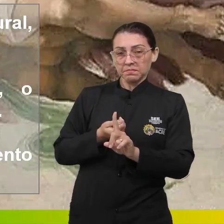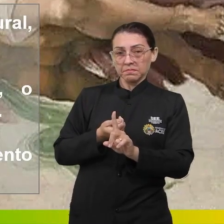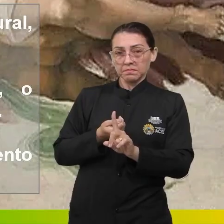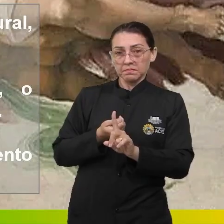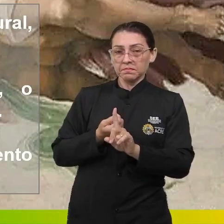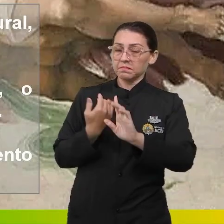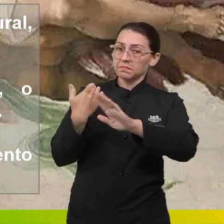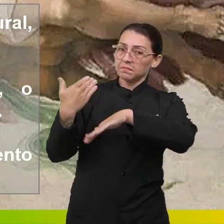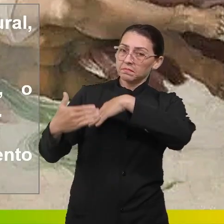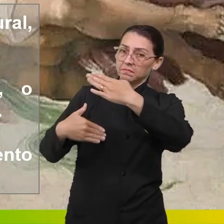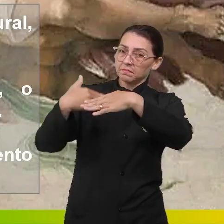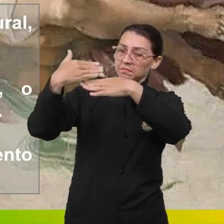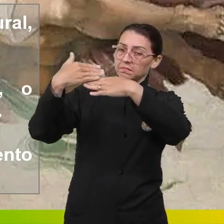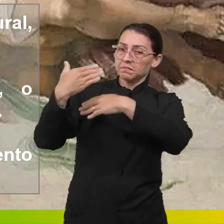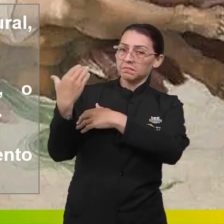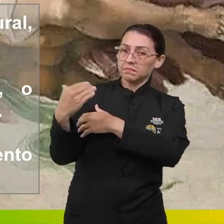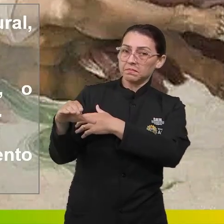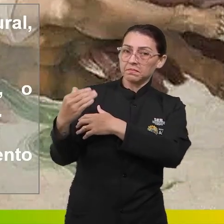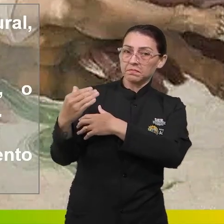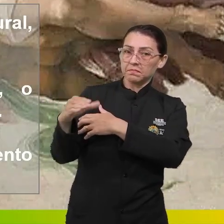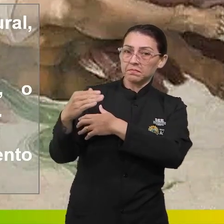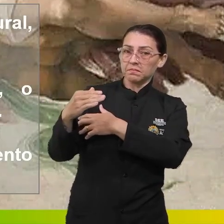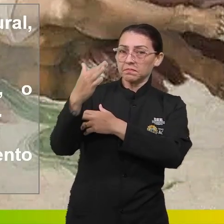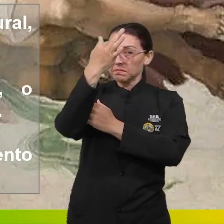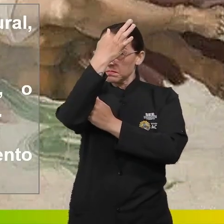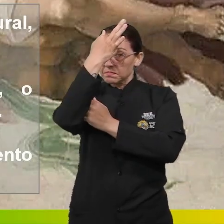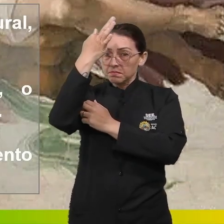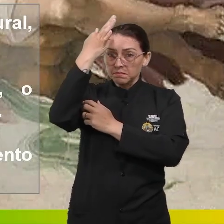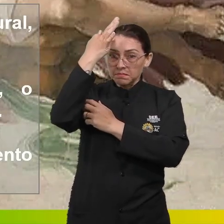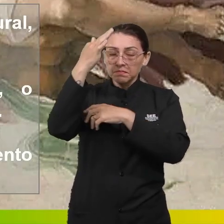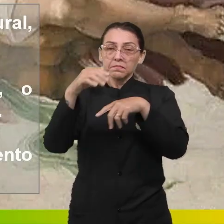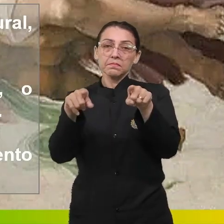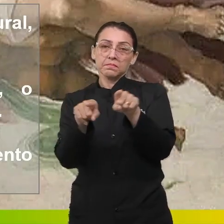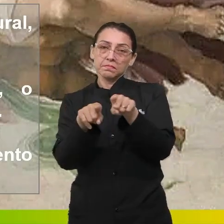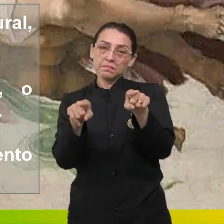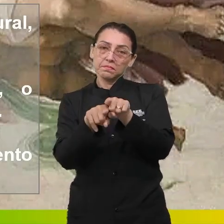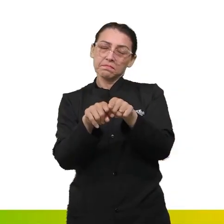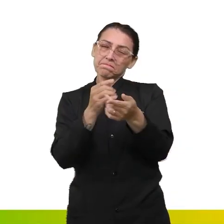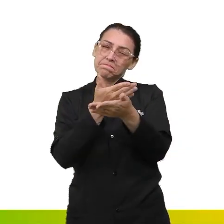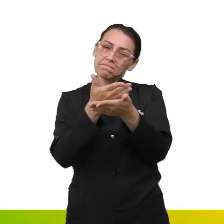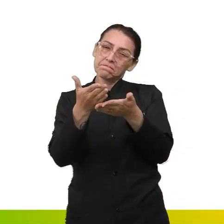o desenvolvimento da ciência e da filosofia.